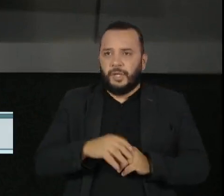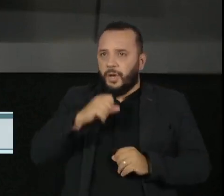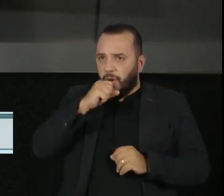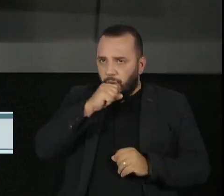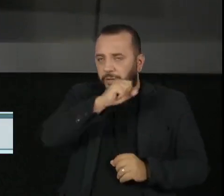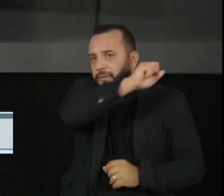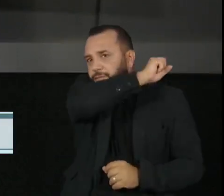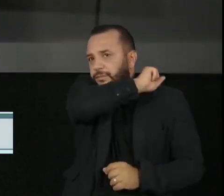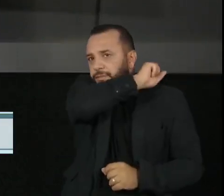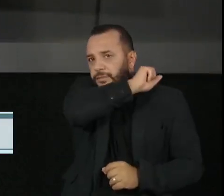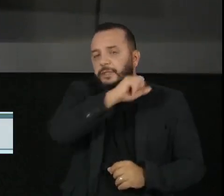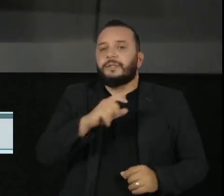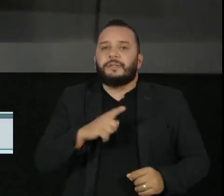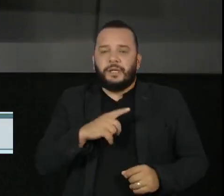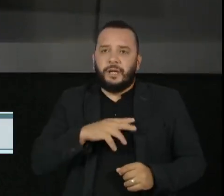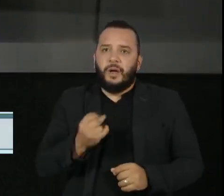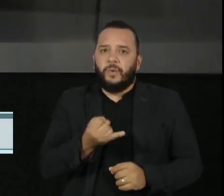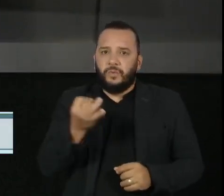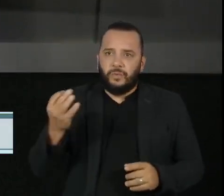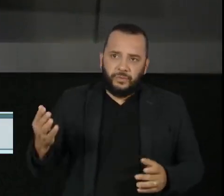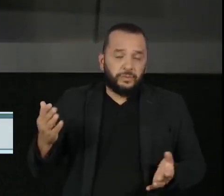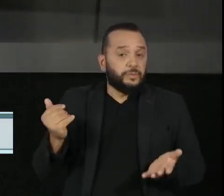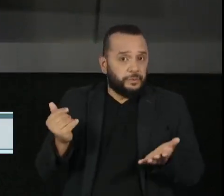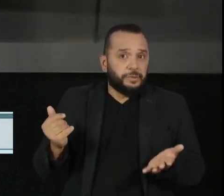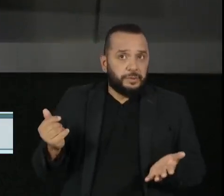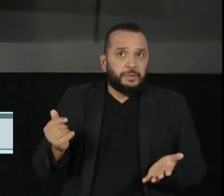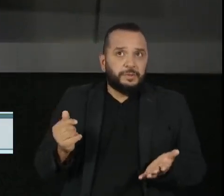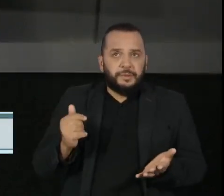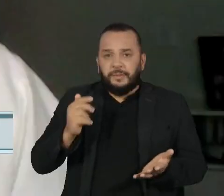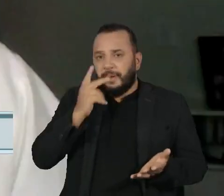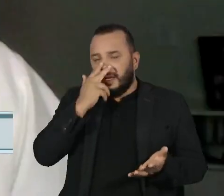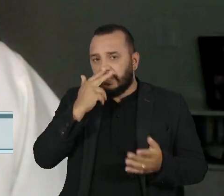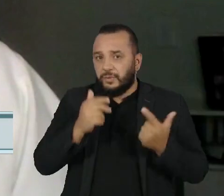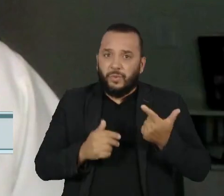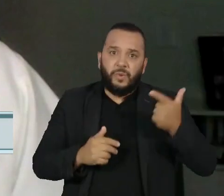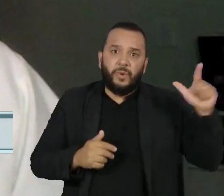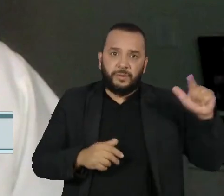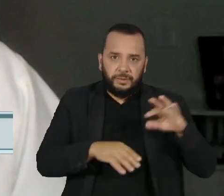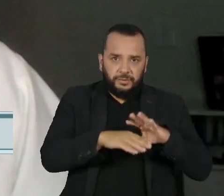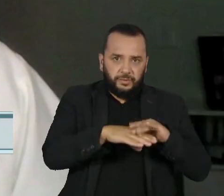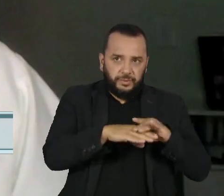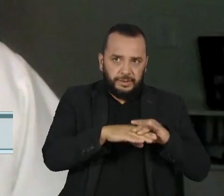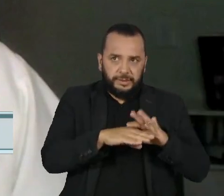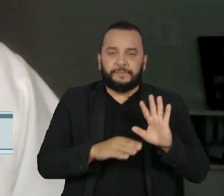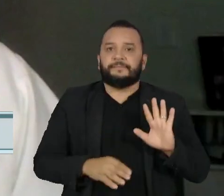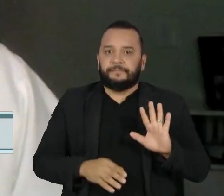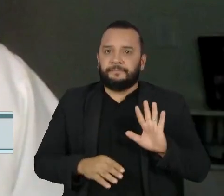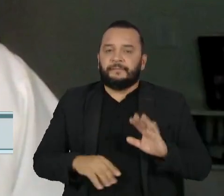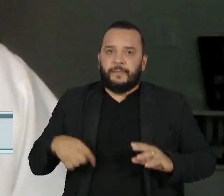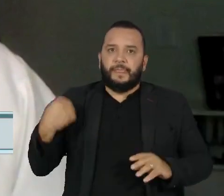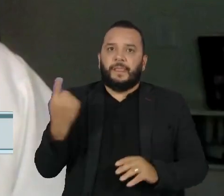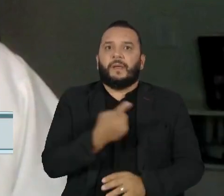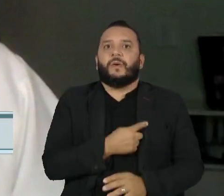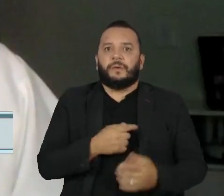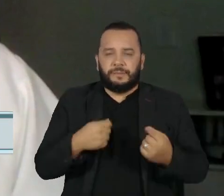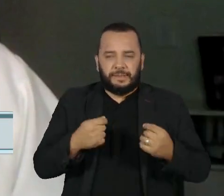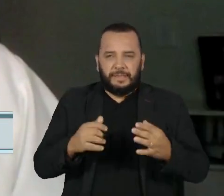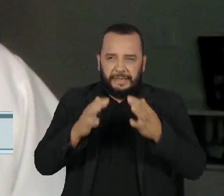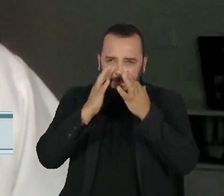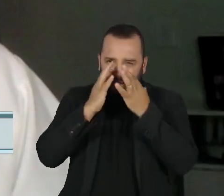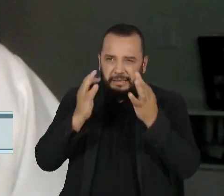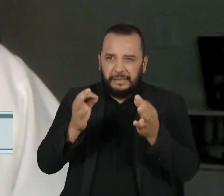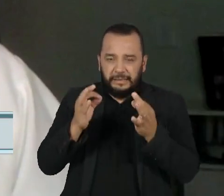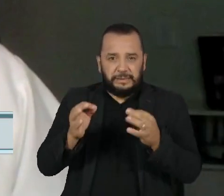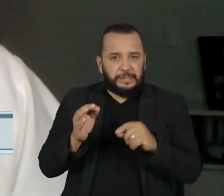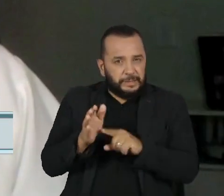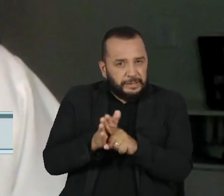alguns sintomas iniciais que são parecidos com outras doenças e é por isso que nós temos que ter muito rigor em relação